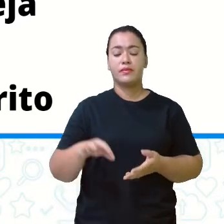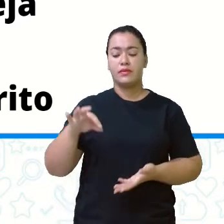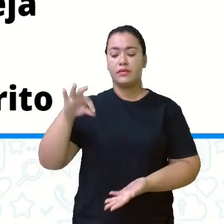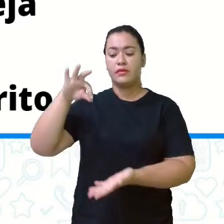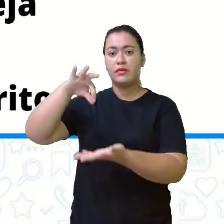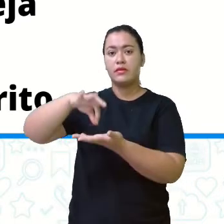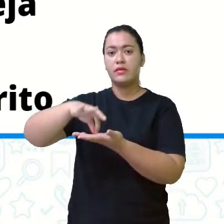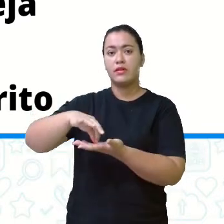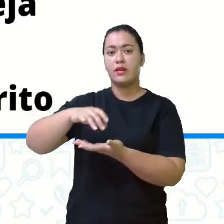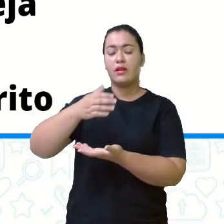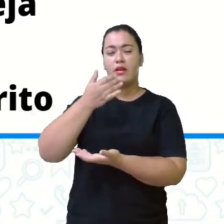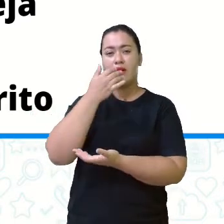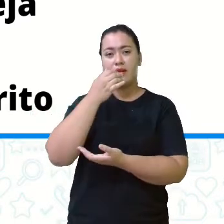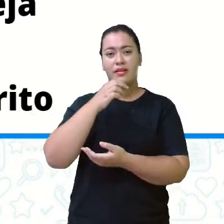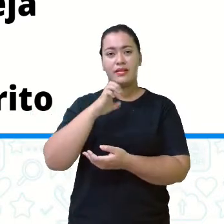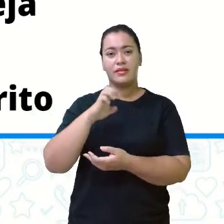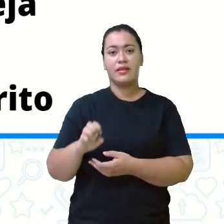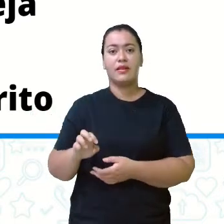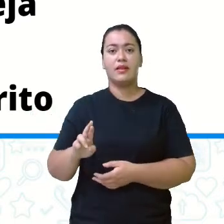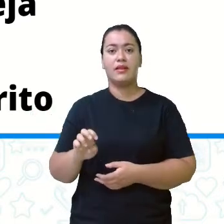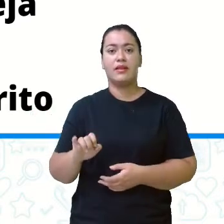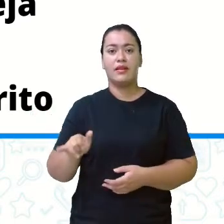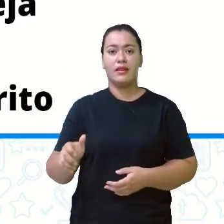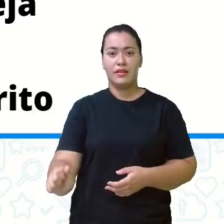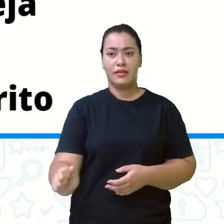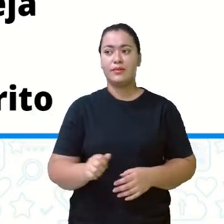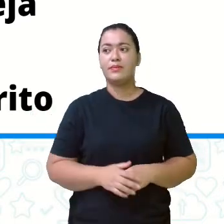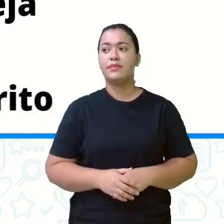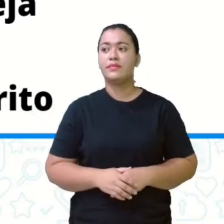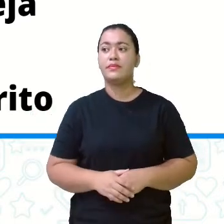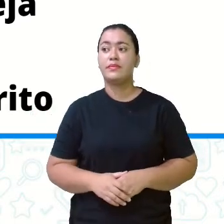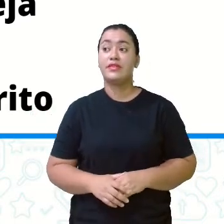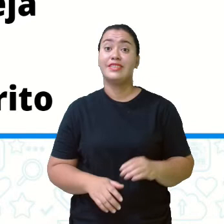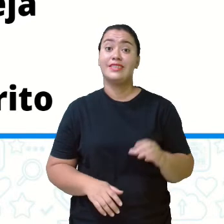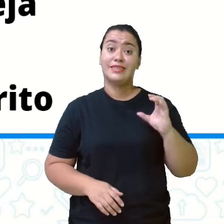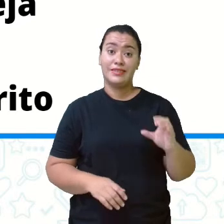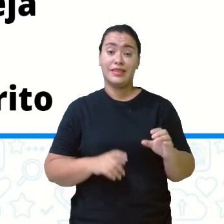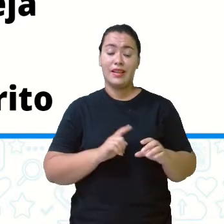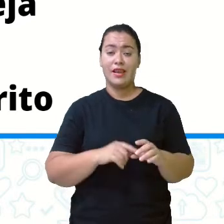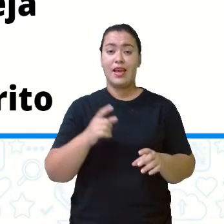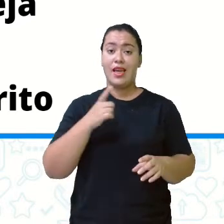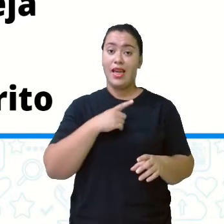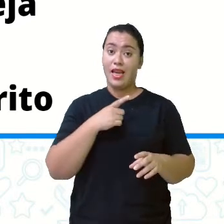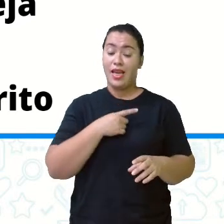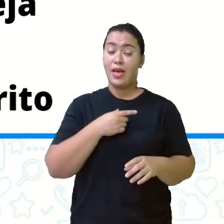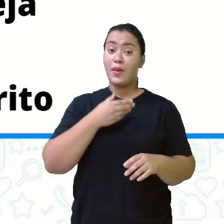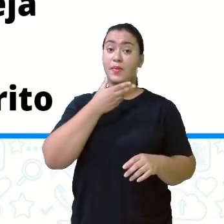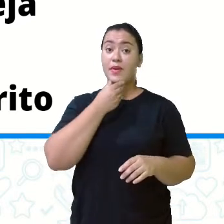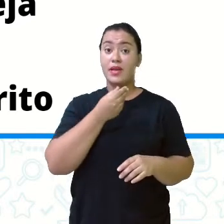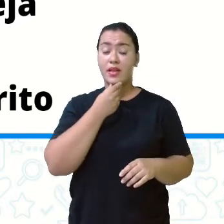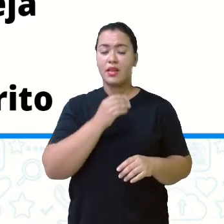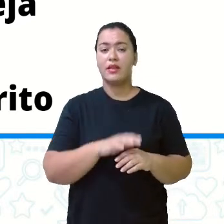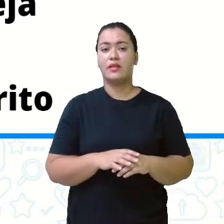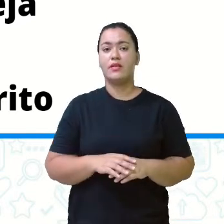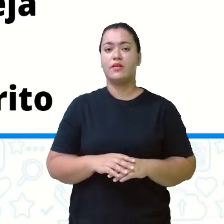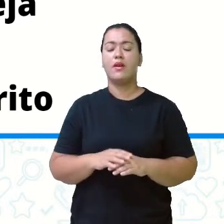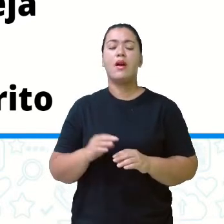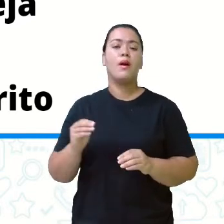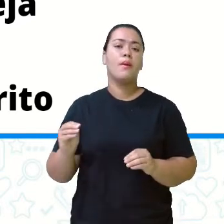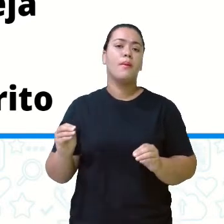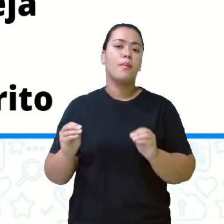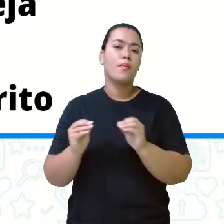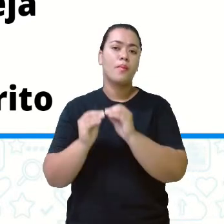cereja. E na alternativa C, eu tenho menino,